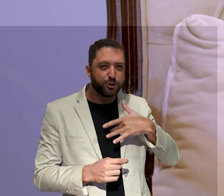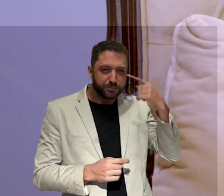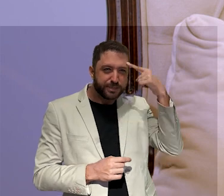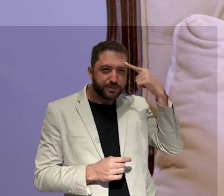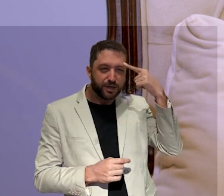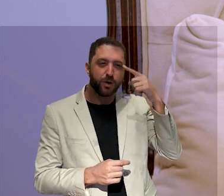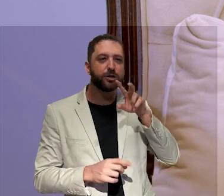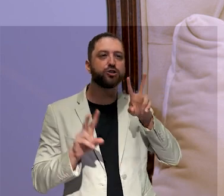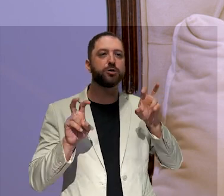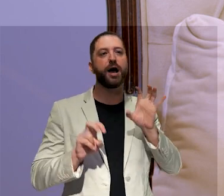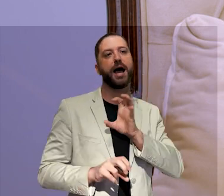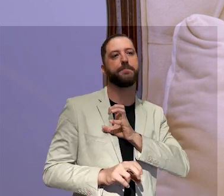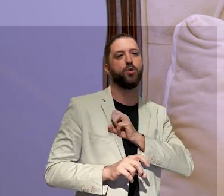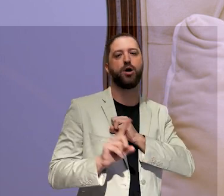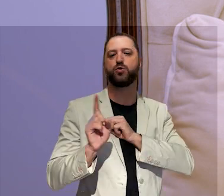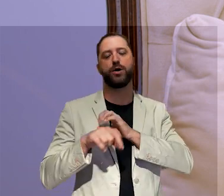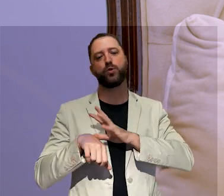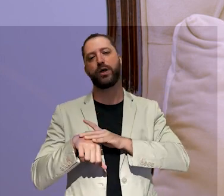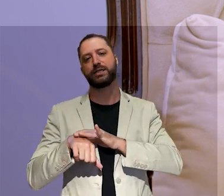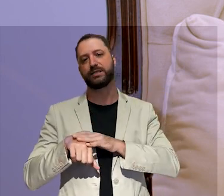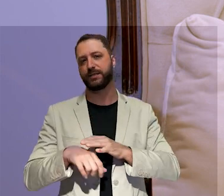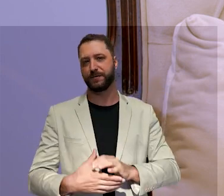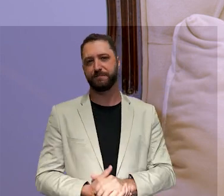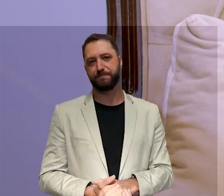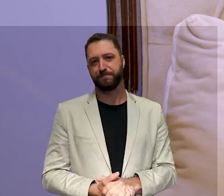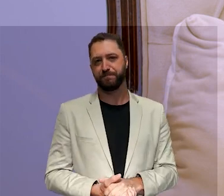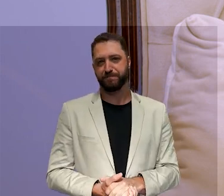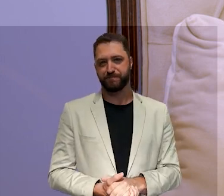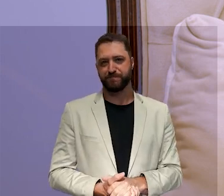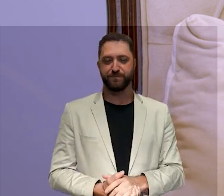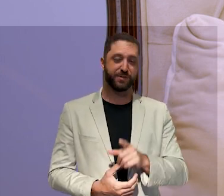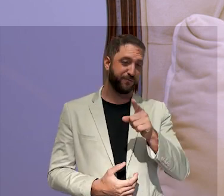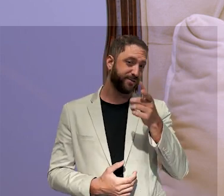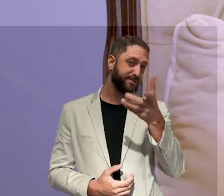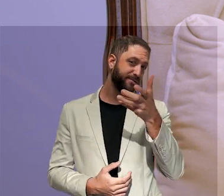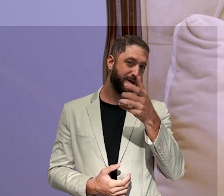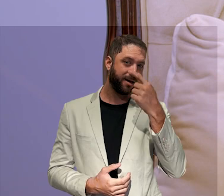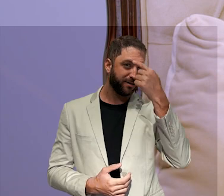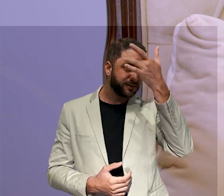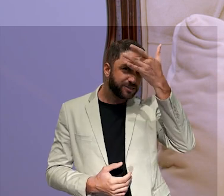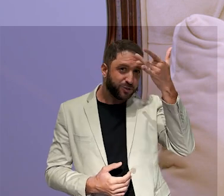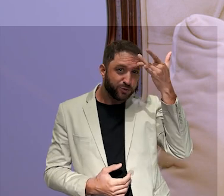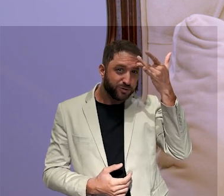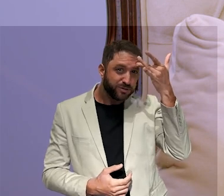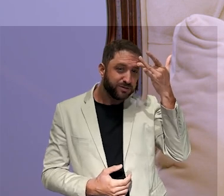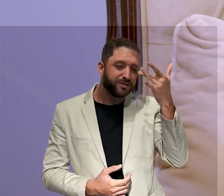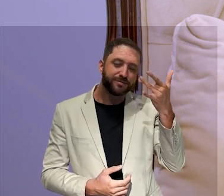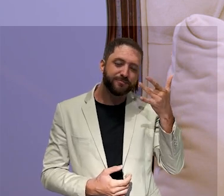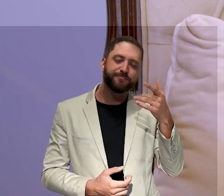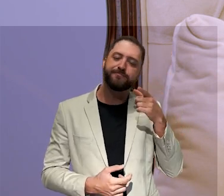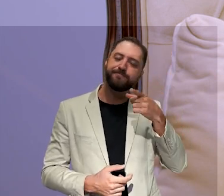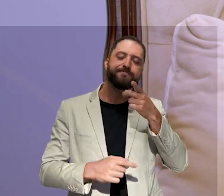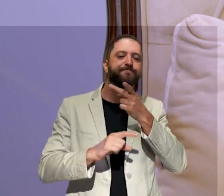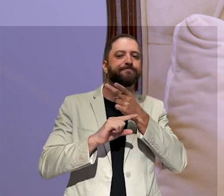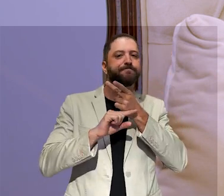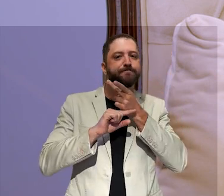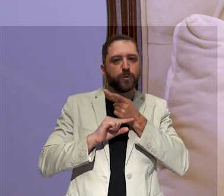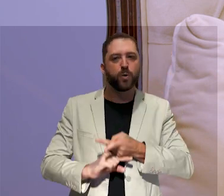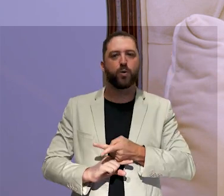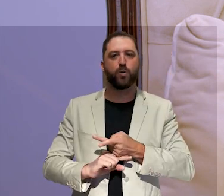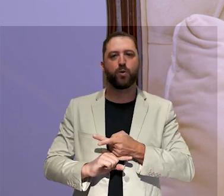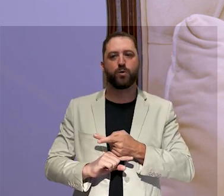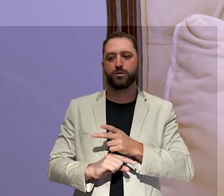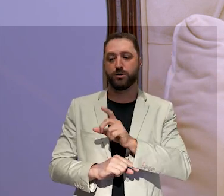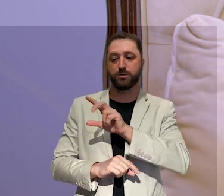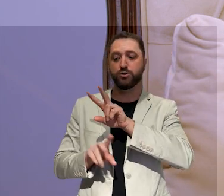é sobre amor e não sobre doença. Olha que legal. Se você quer alcançar saúde mental,